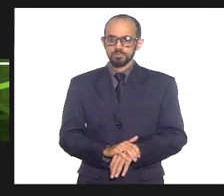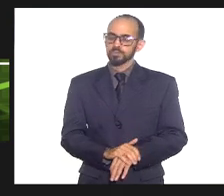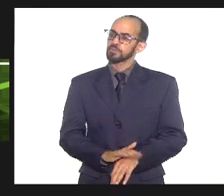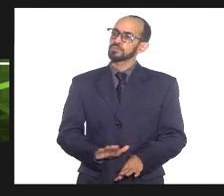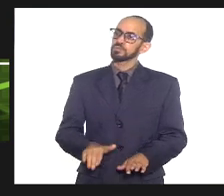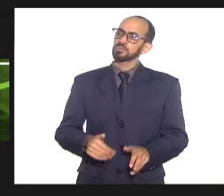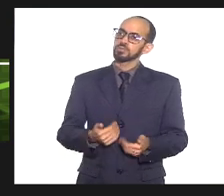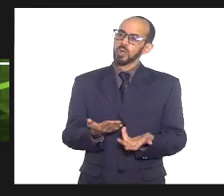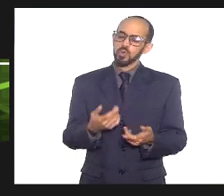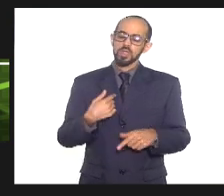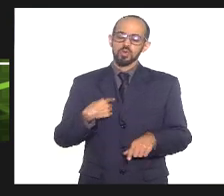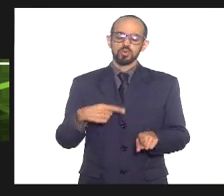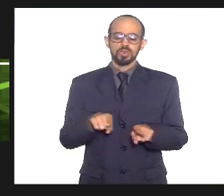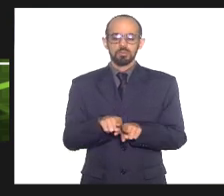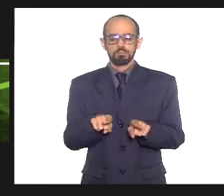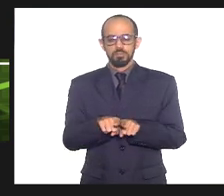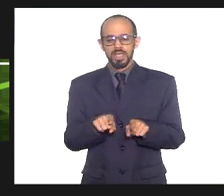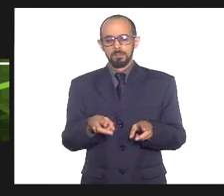Eu considero